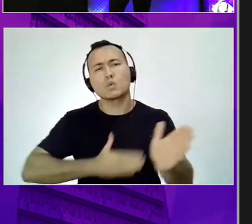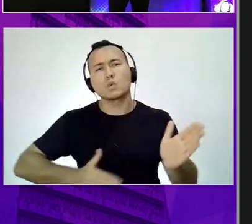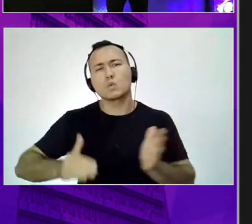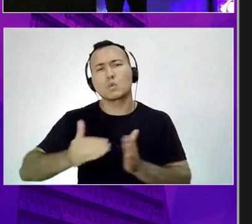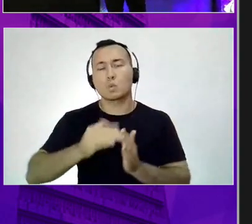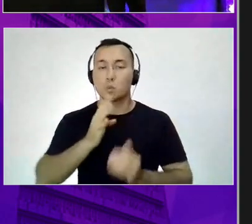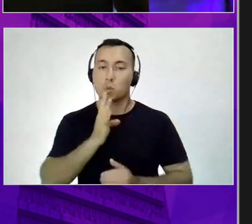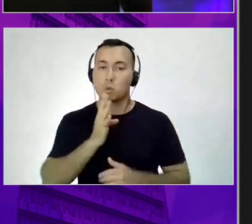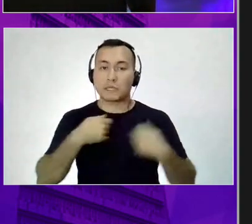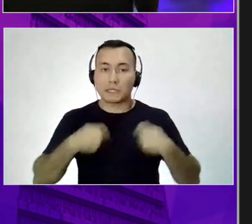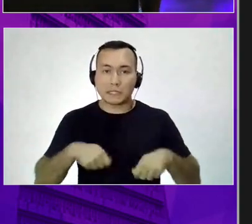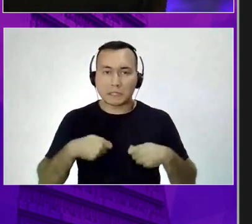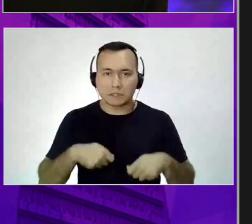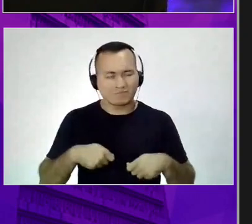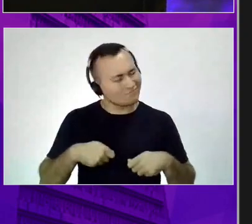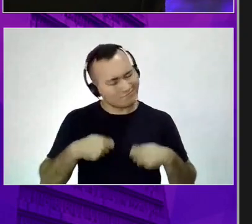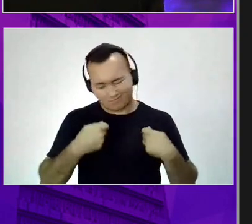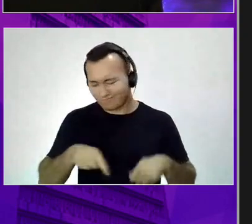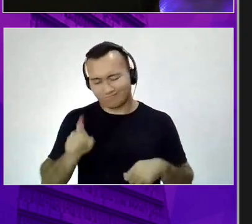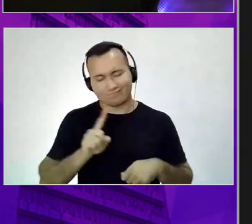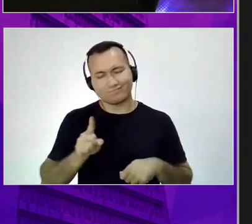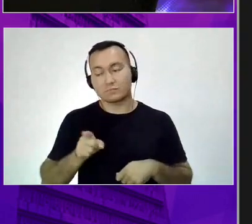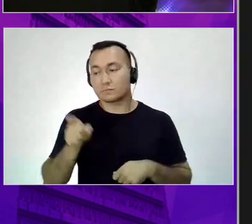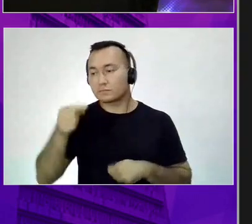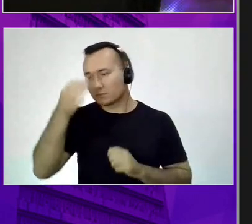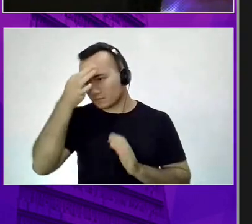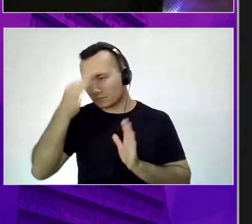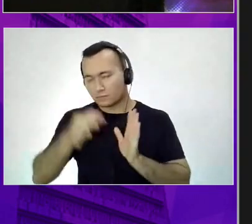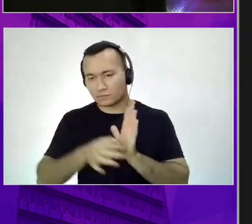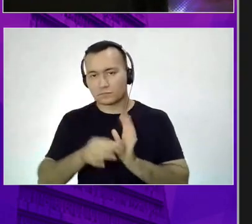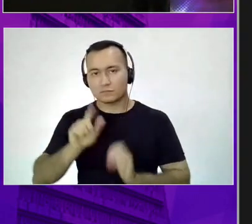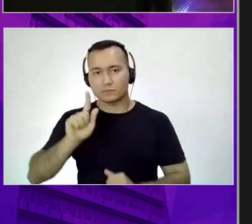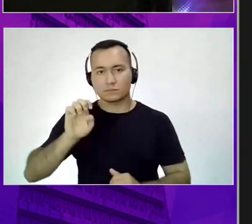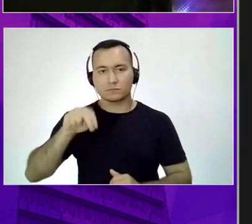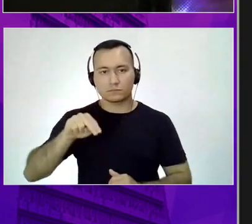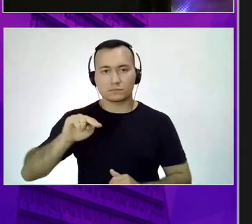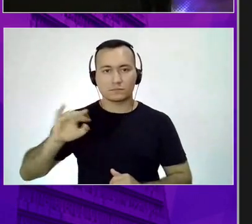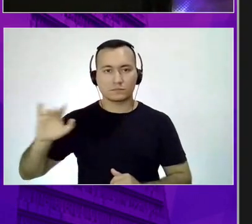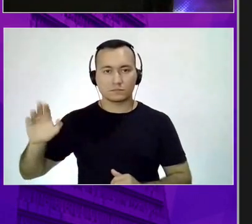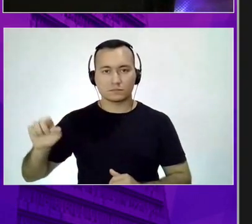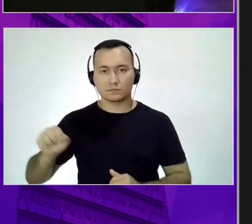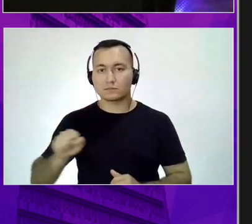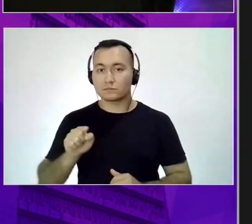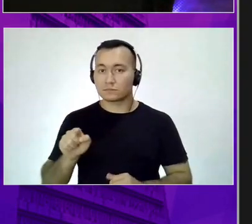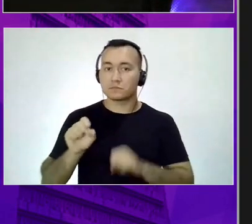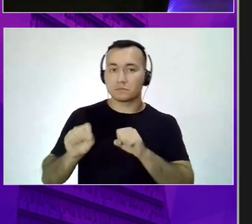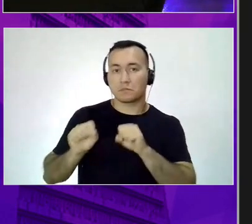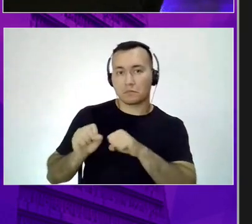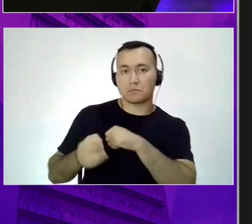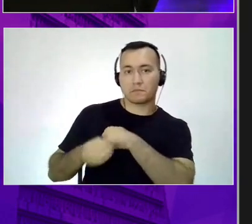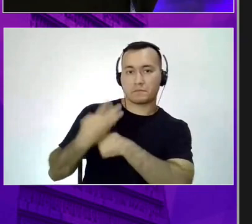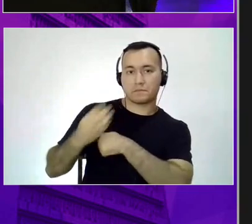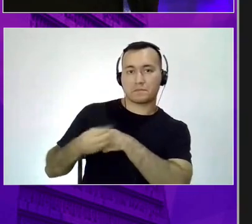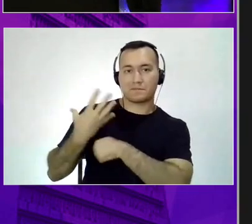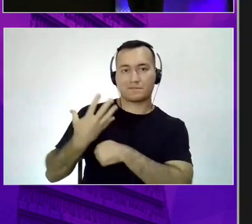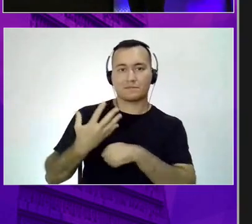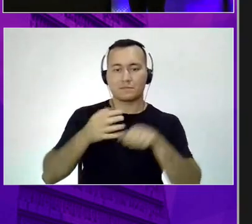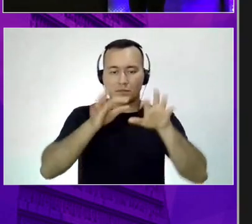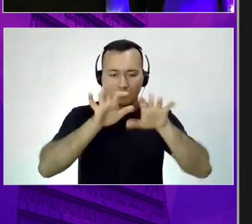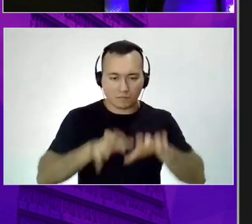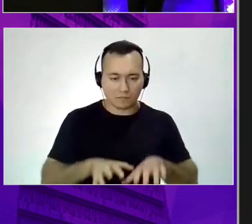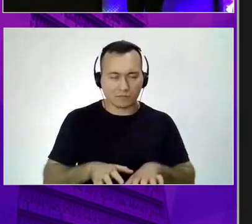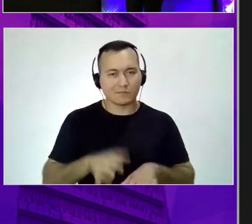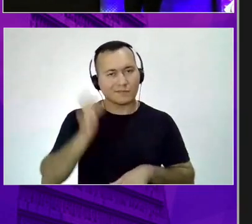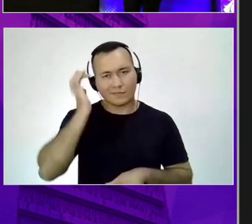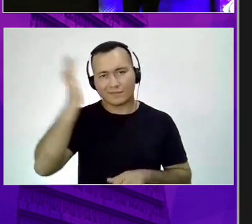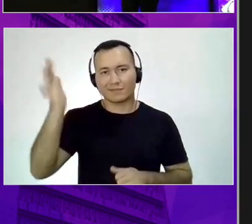IA generativa para gerar meus códigos. E o que é interessante dentro do Glue é que a gente consegue acompanhar também